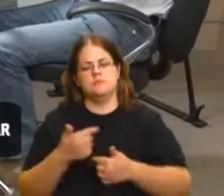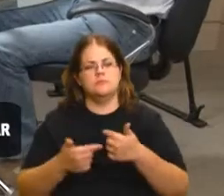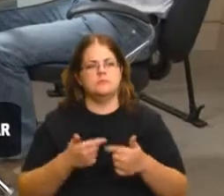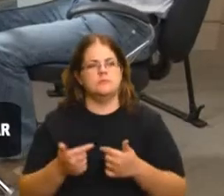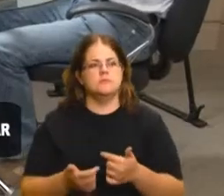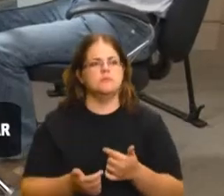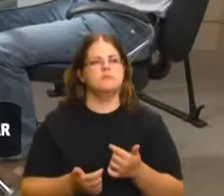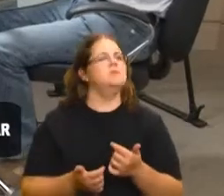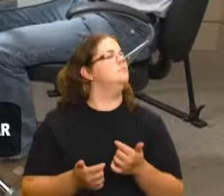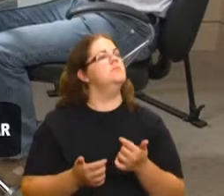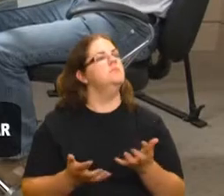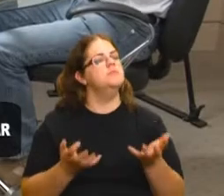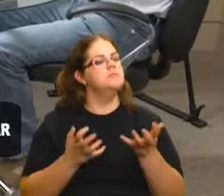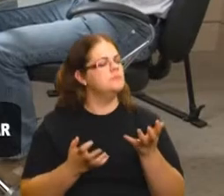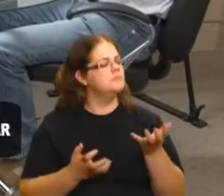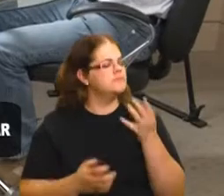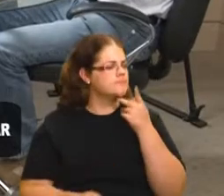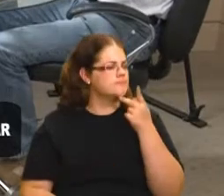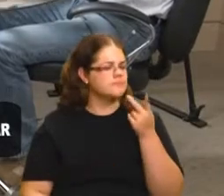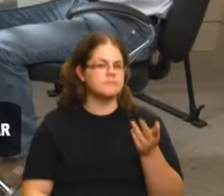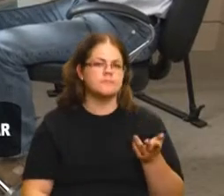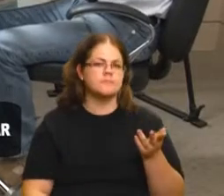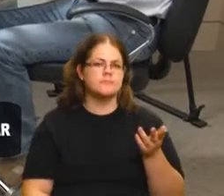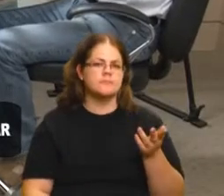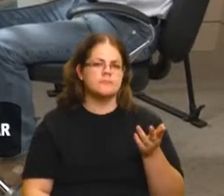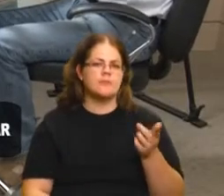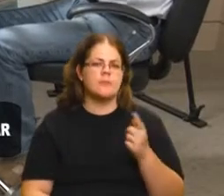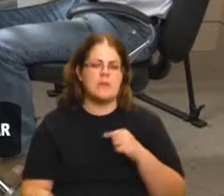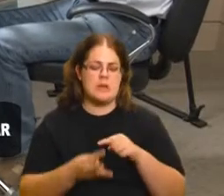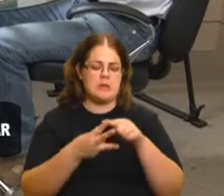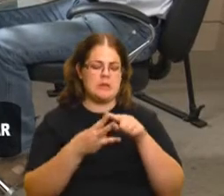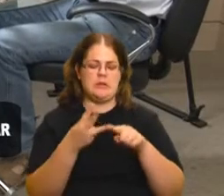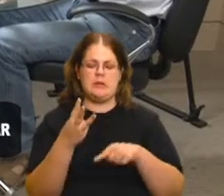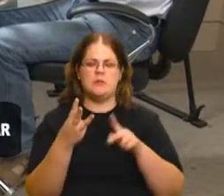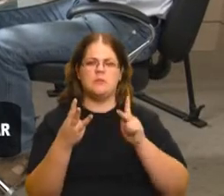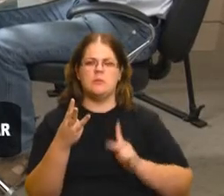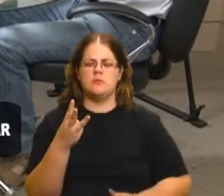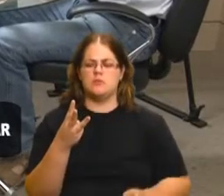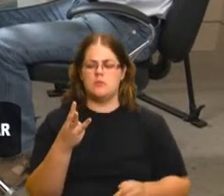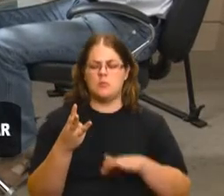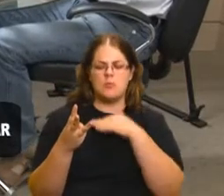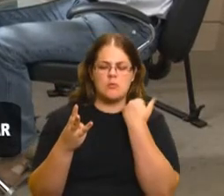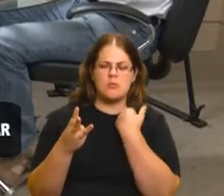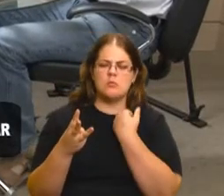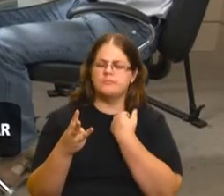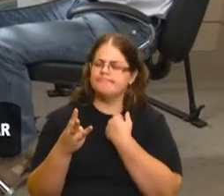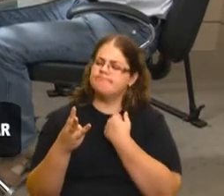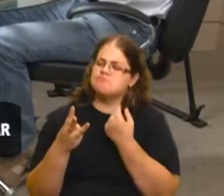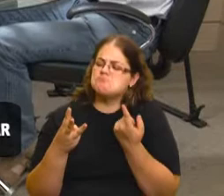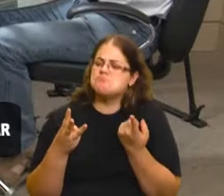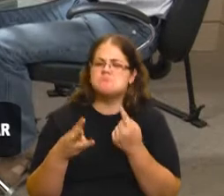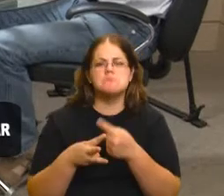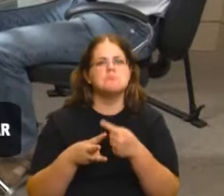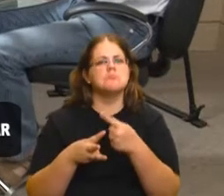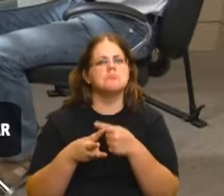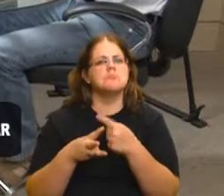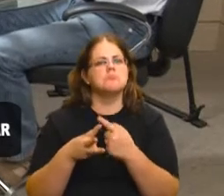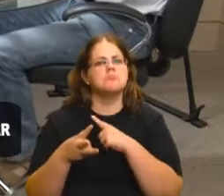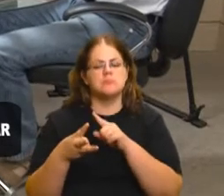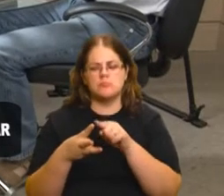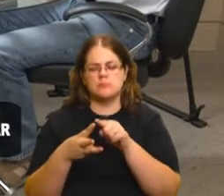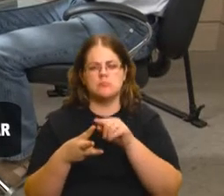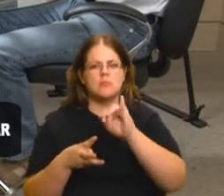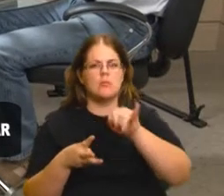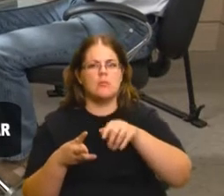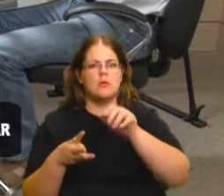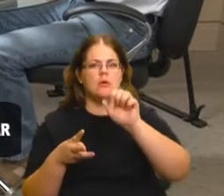exercendo a sua... Nós comentávamos aqui durante o intervalo que ocorreram 3 mortes estranhas ou pouco esclarecidas até hoje no país. A questão